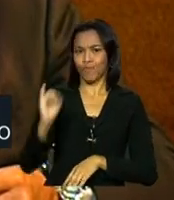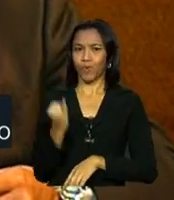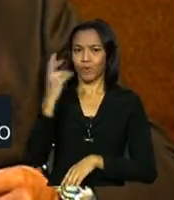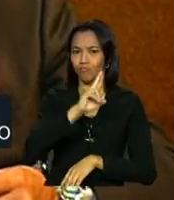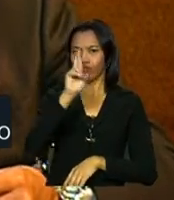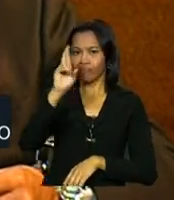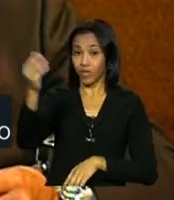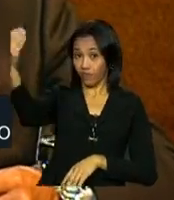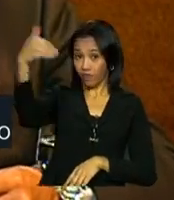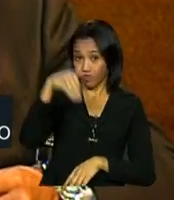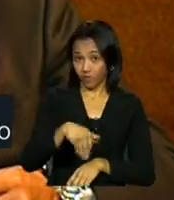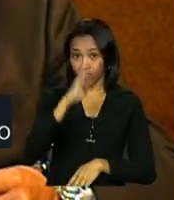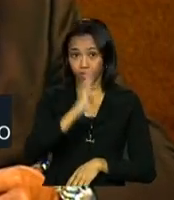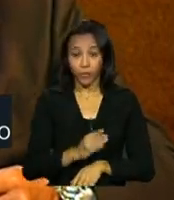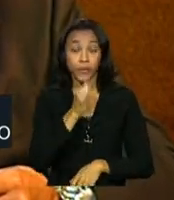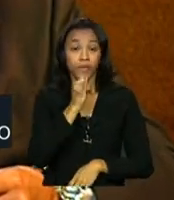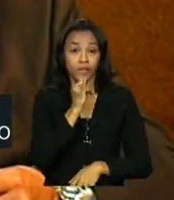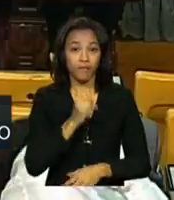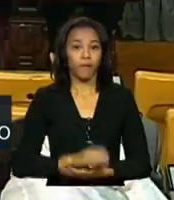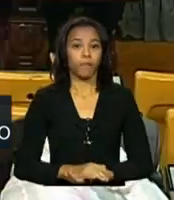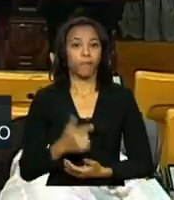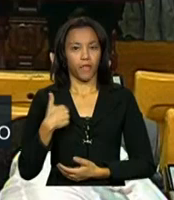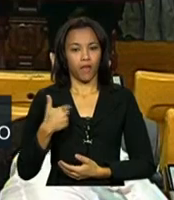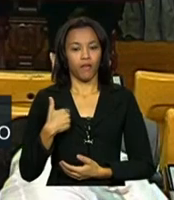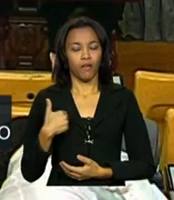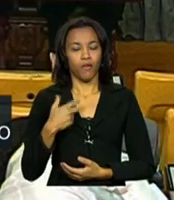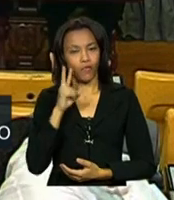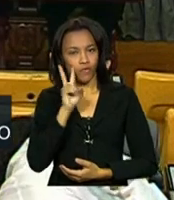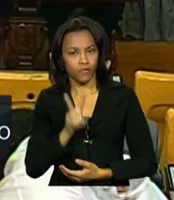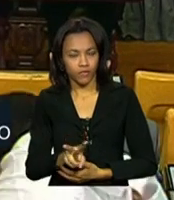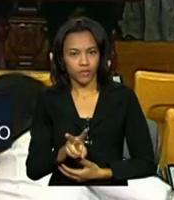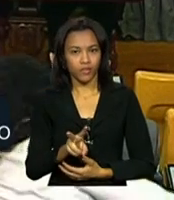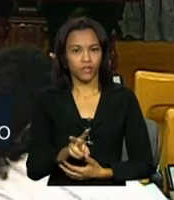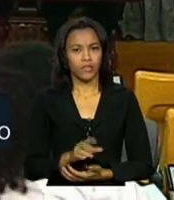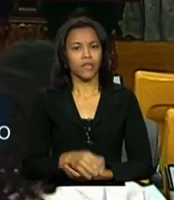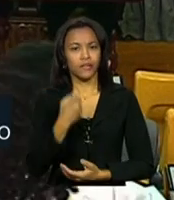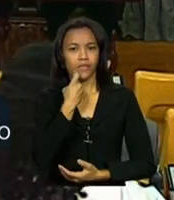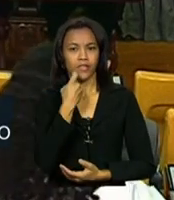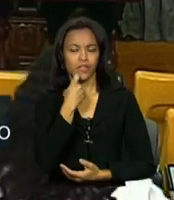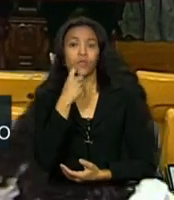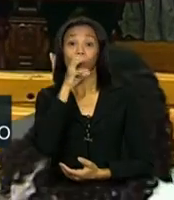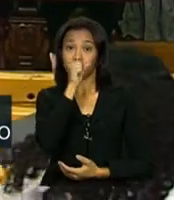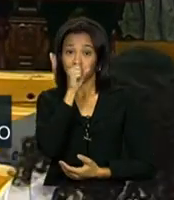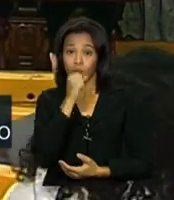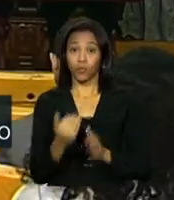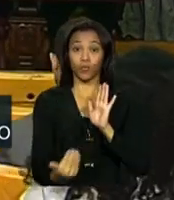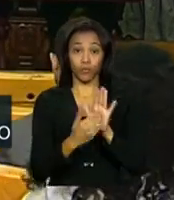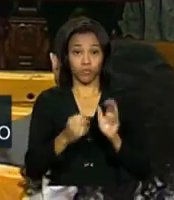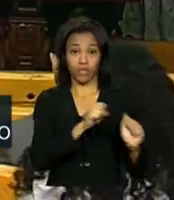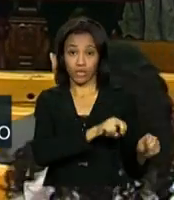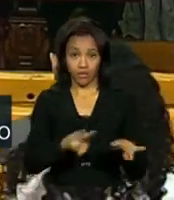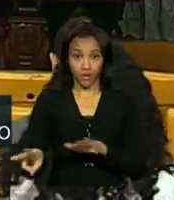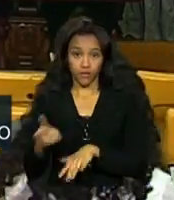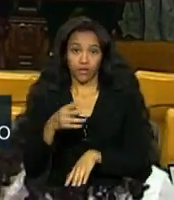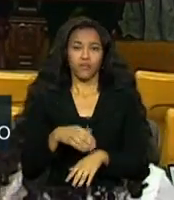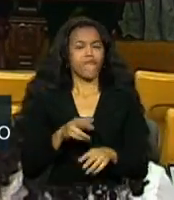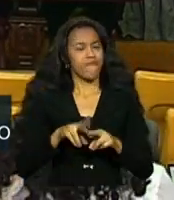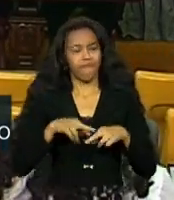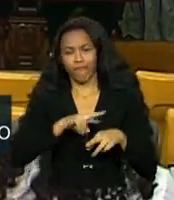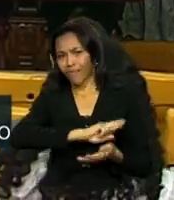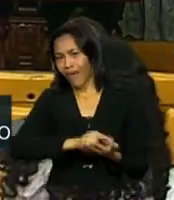do Gilberto cavalho por exemplo eu acompanhei ele eh na sexta-feira no sábado da última semana em várias